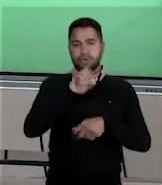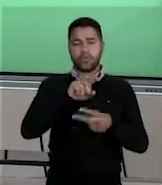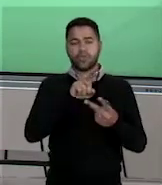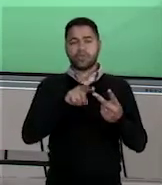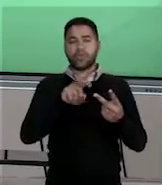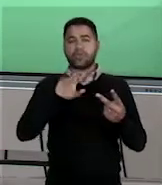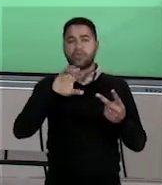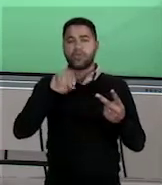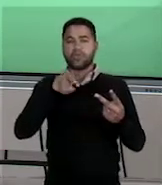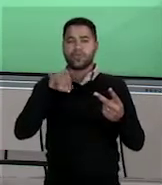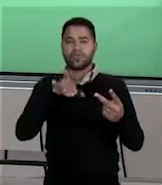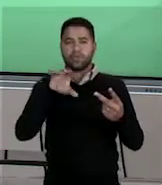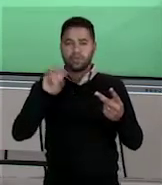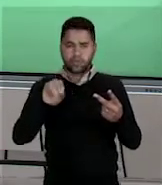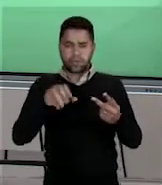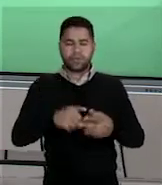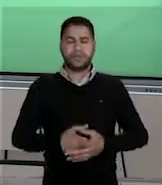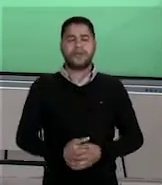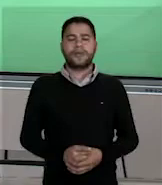conjuntivo.